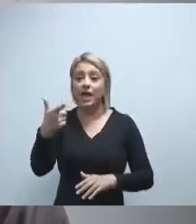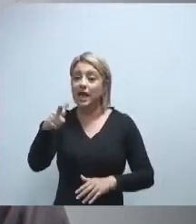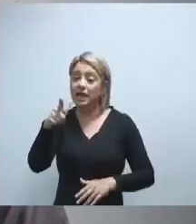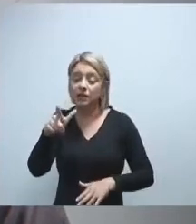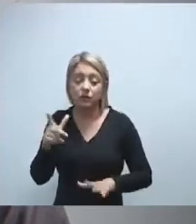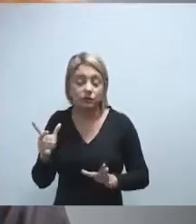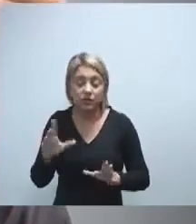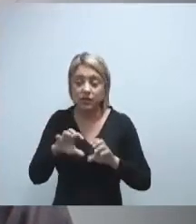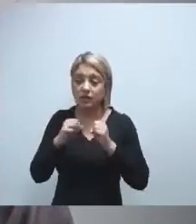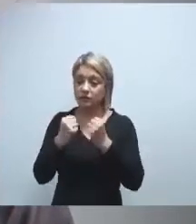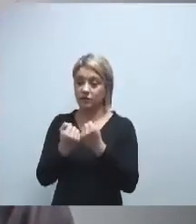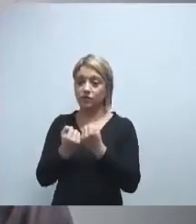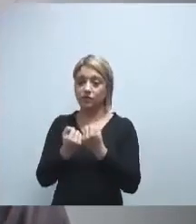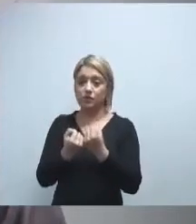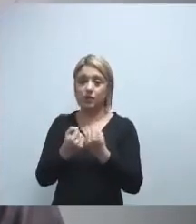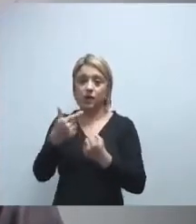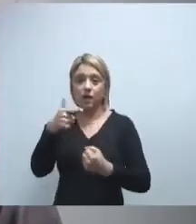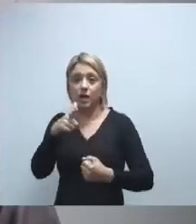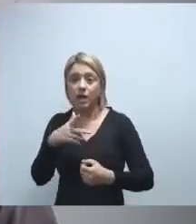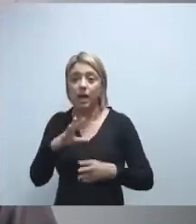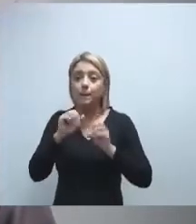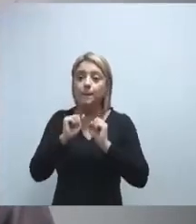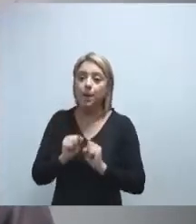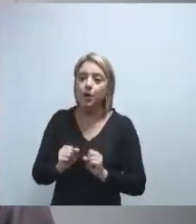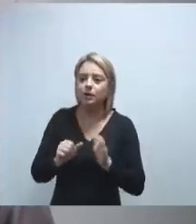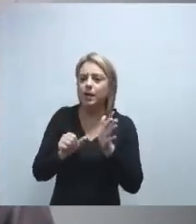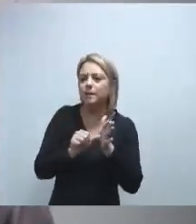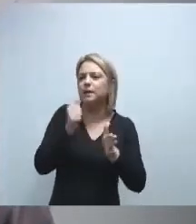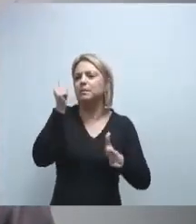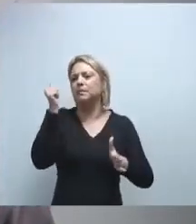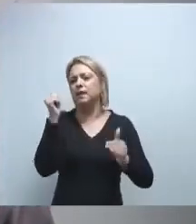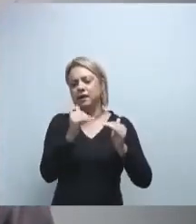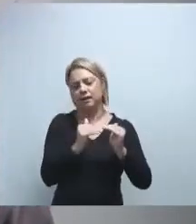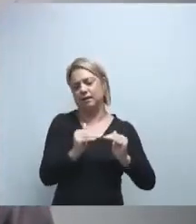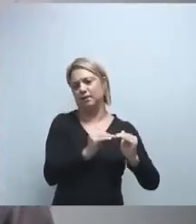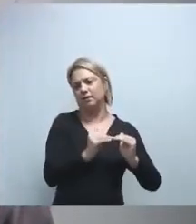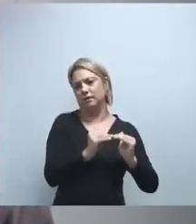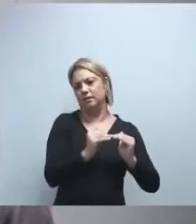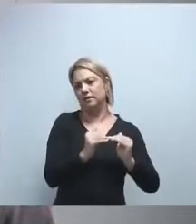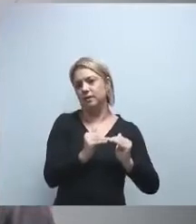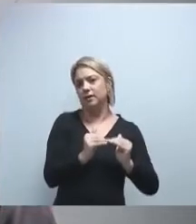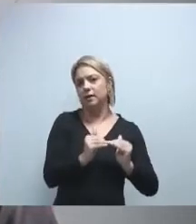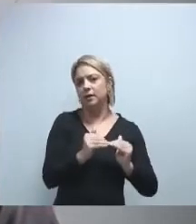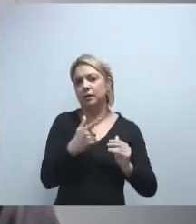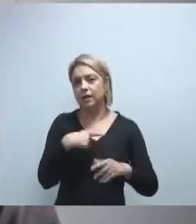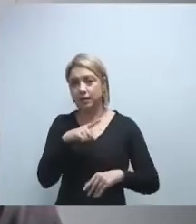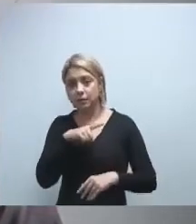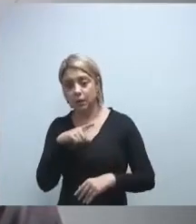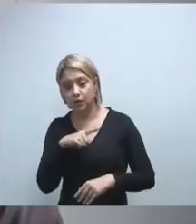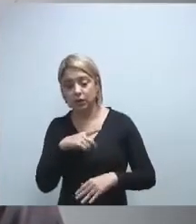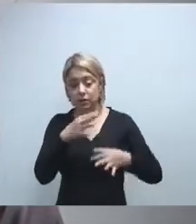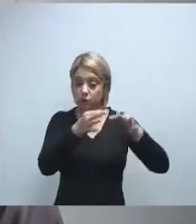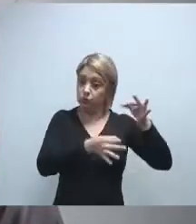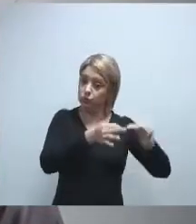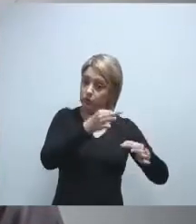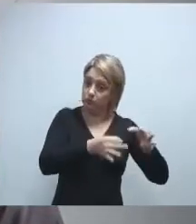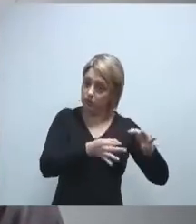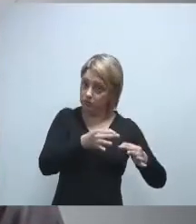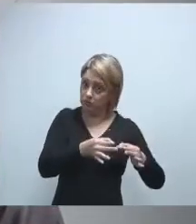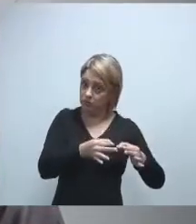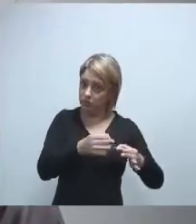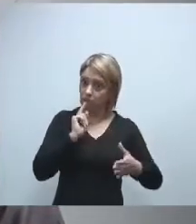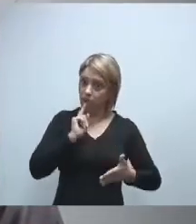foram ela é pode ser desde a primeira instância daqui a pouco nós vamos ter juízo e